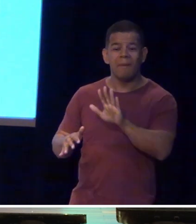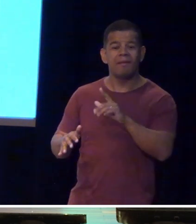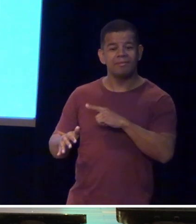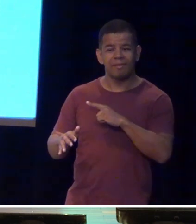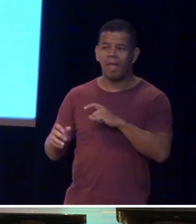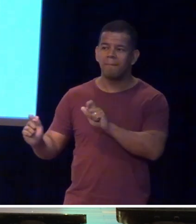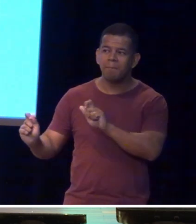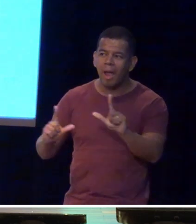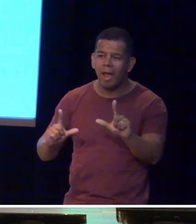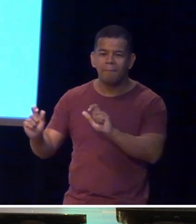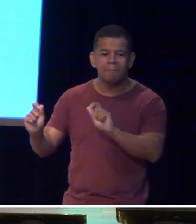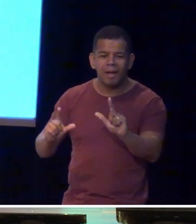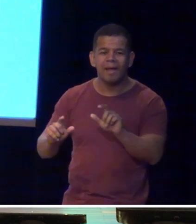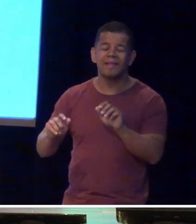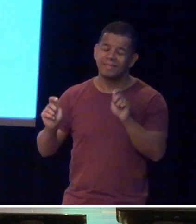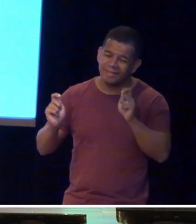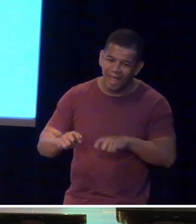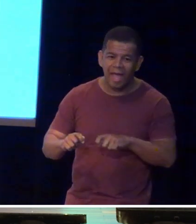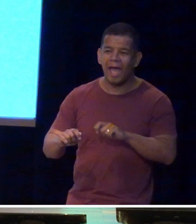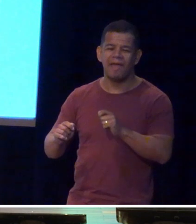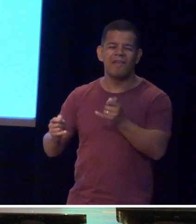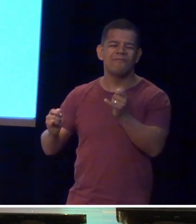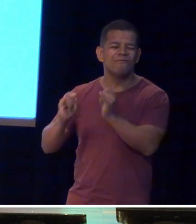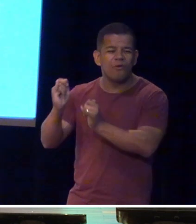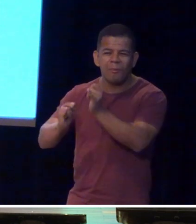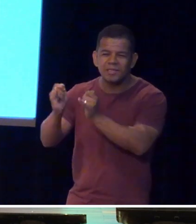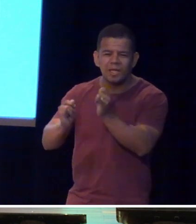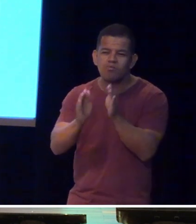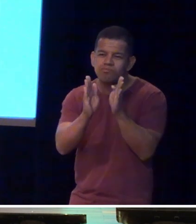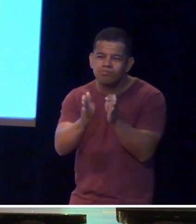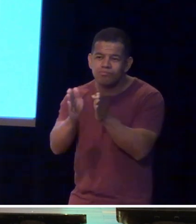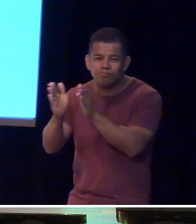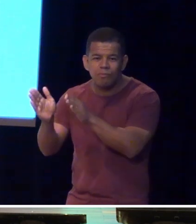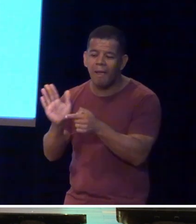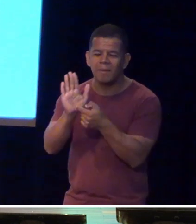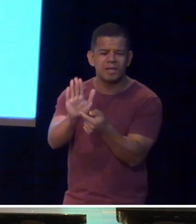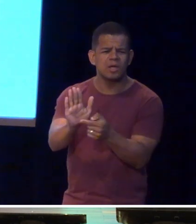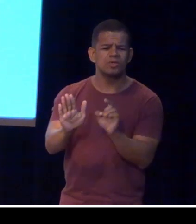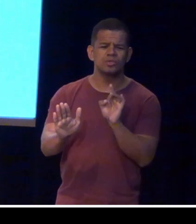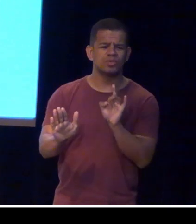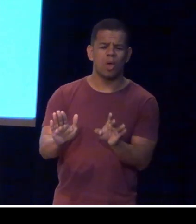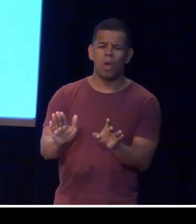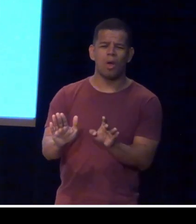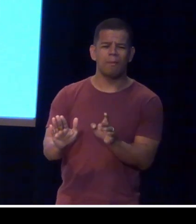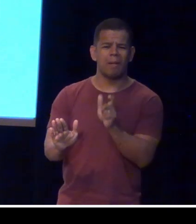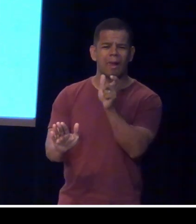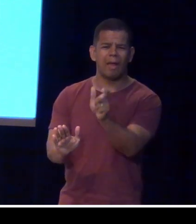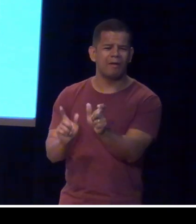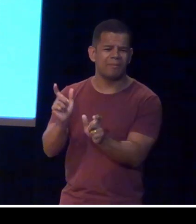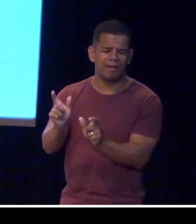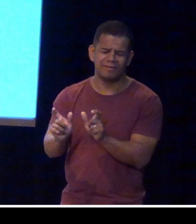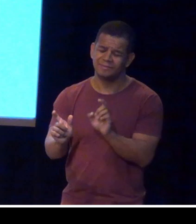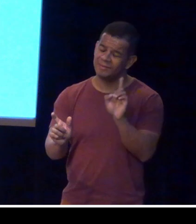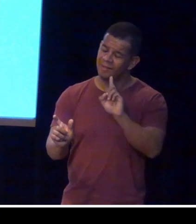poder de organizar a informação e apresentar, que não é só de palavras, né? Olha quantas